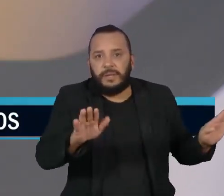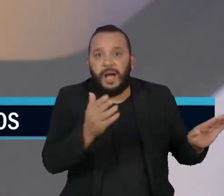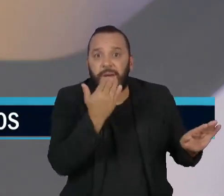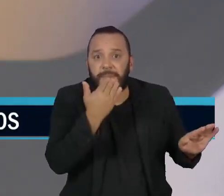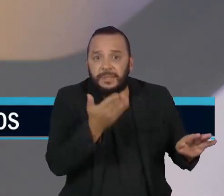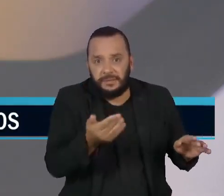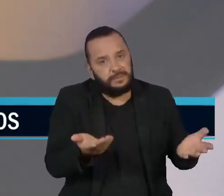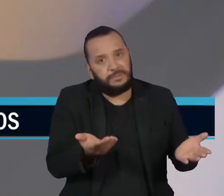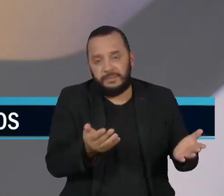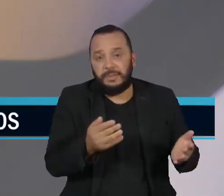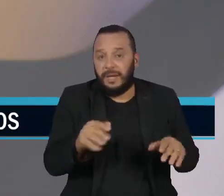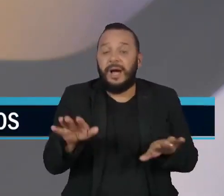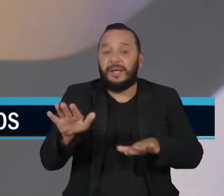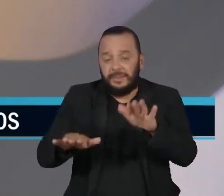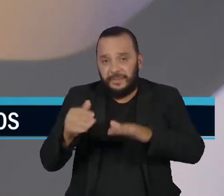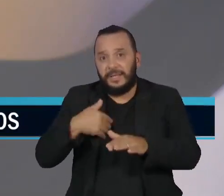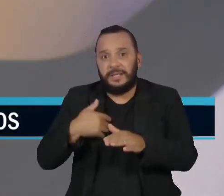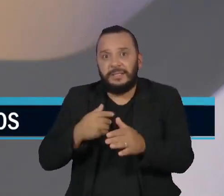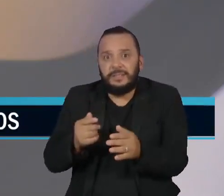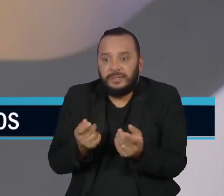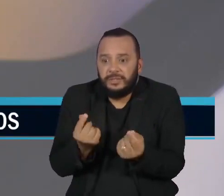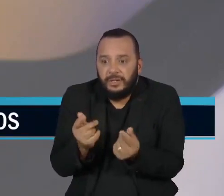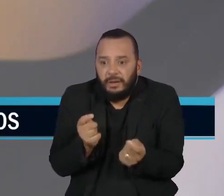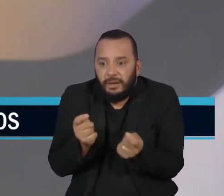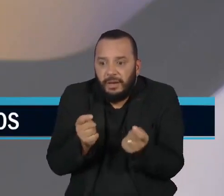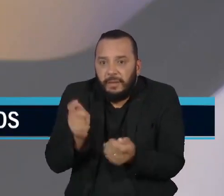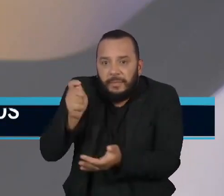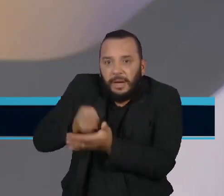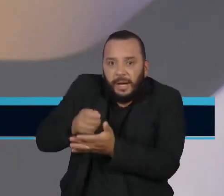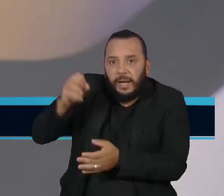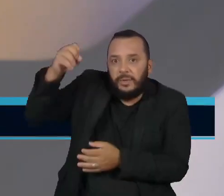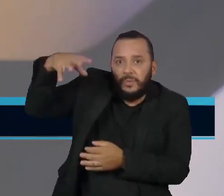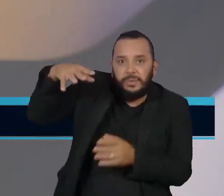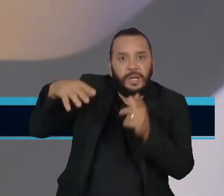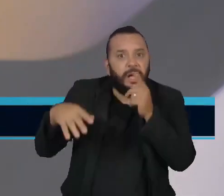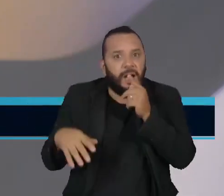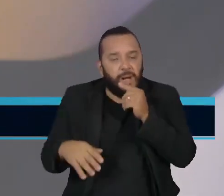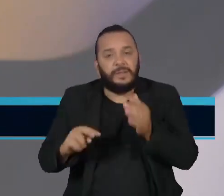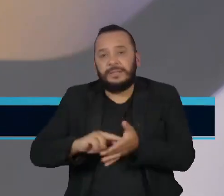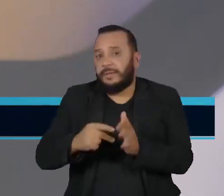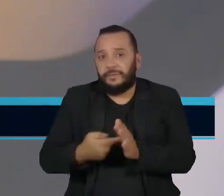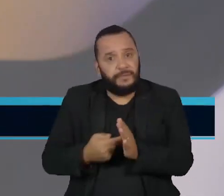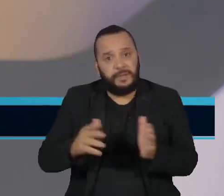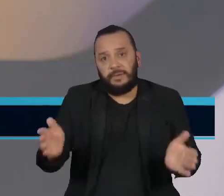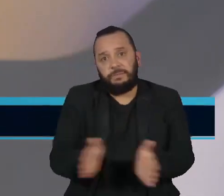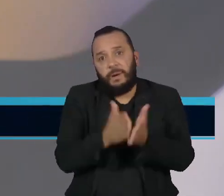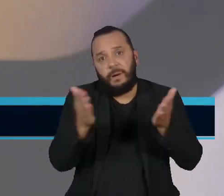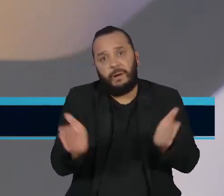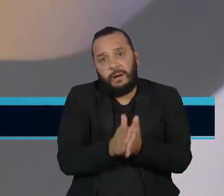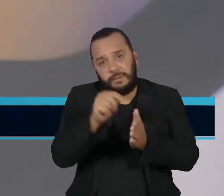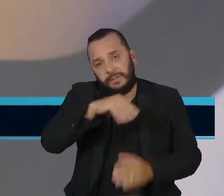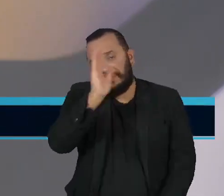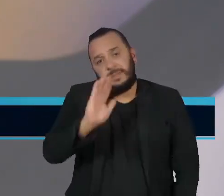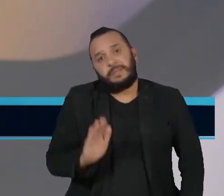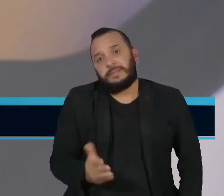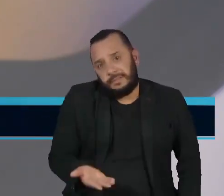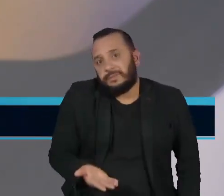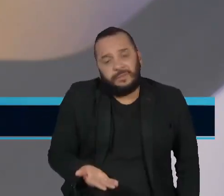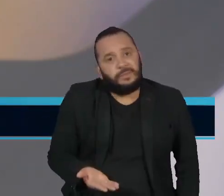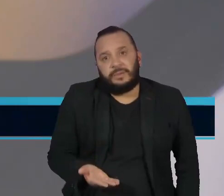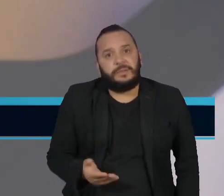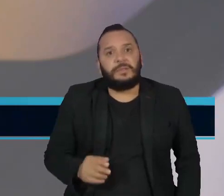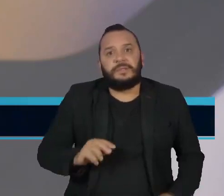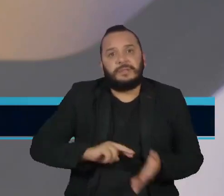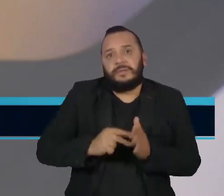para pagar as contas básicas, como luz e água. Isso é muito sério, isso mostra um índice de empobrecimento, de perda do poder de compra,